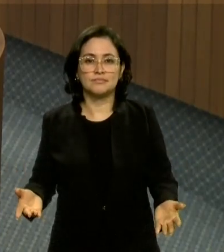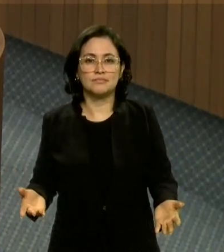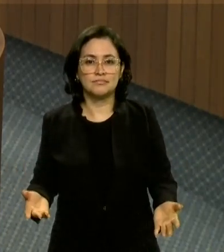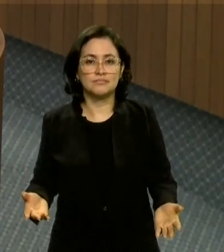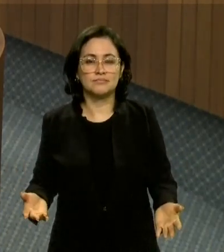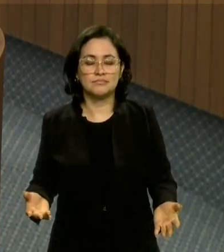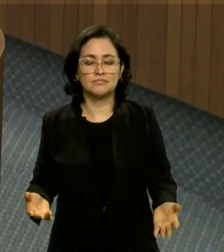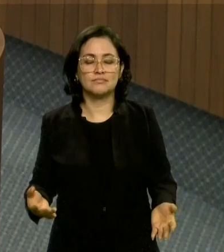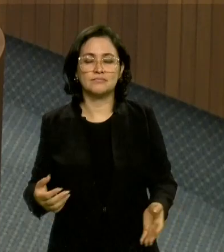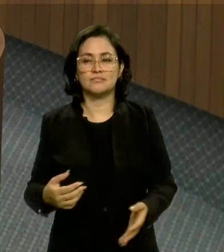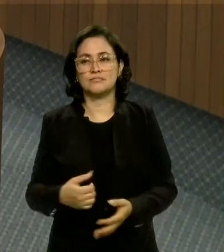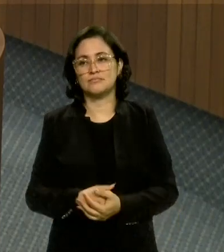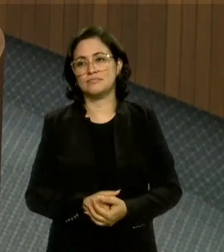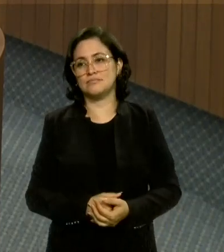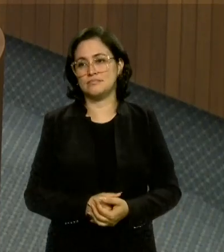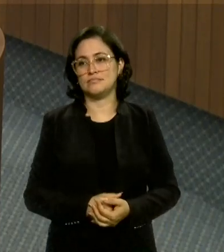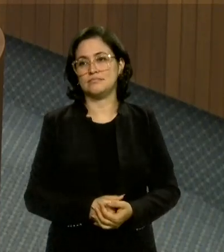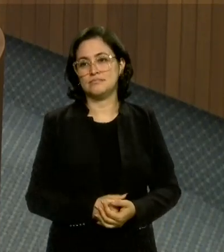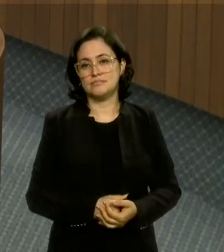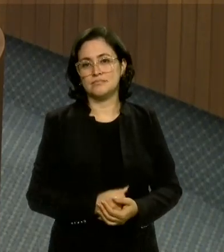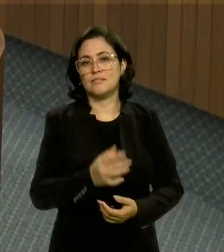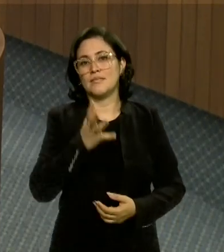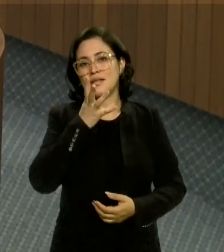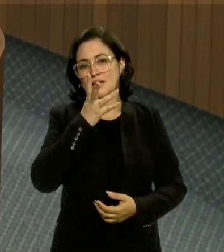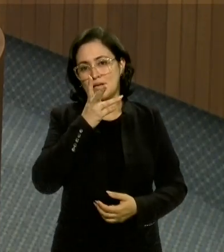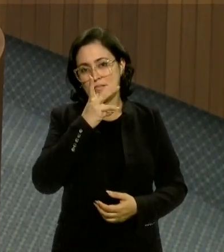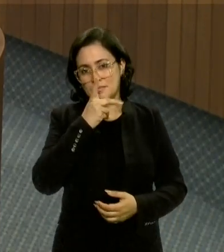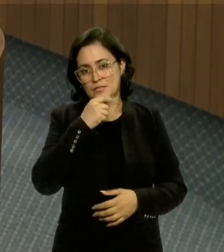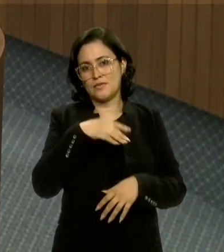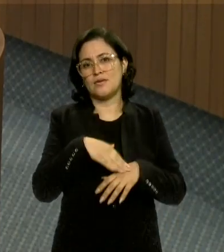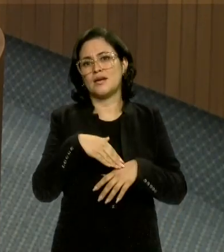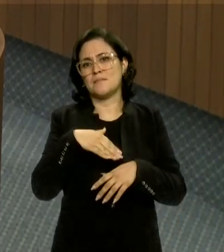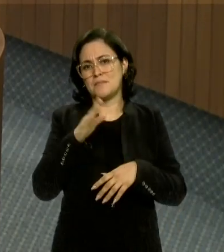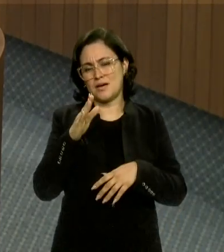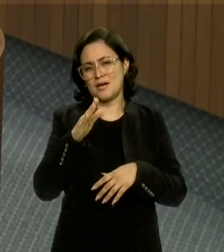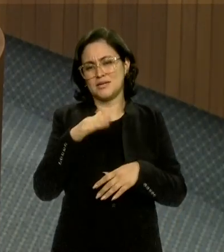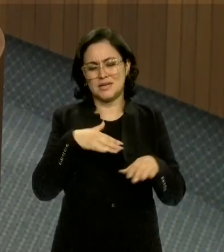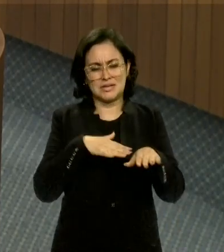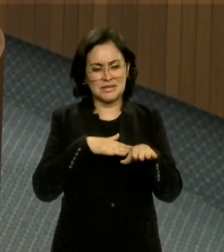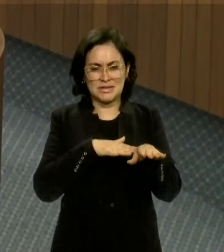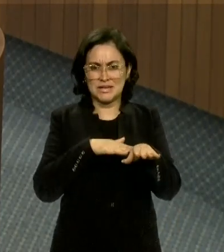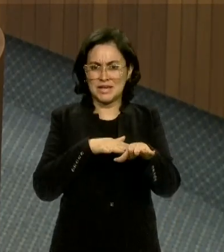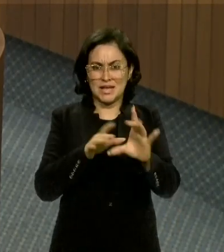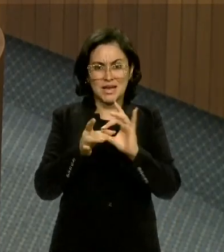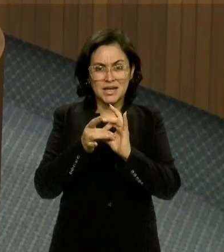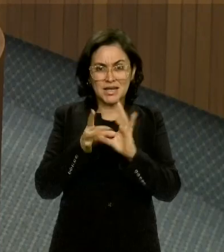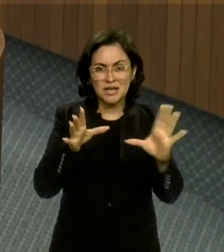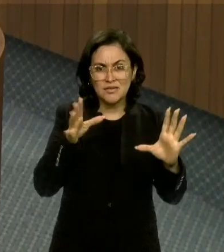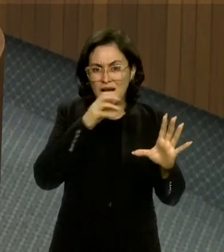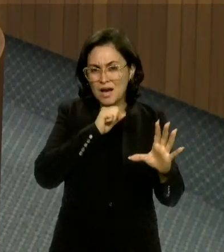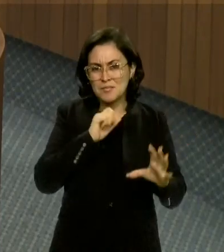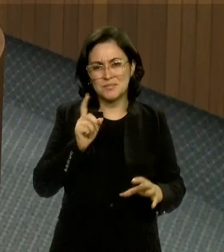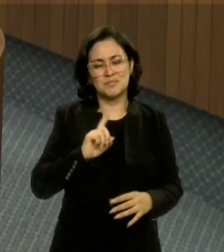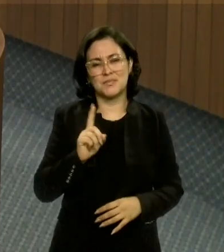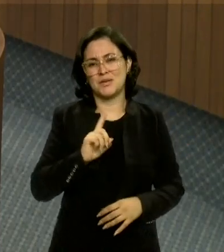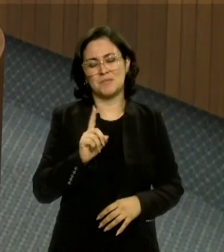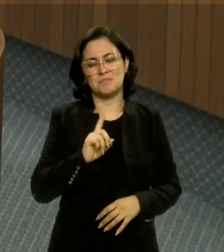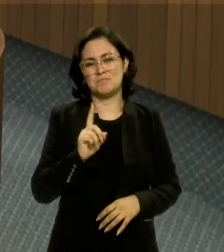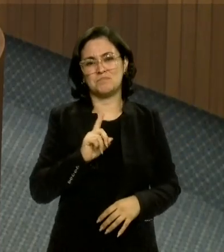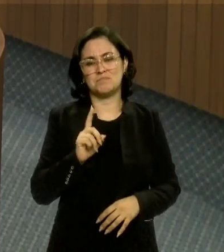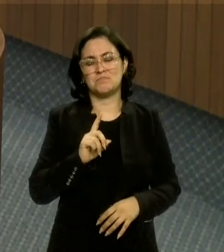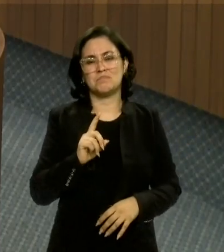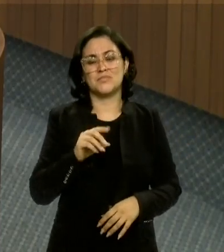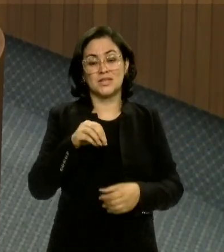dele, porque vai demorar mais dentro do terminal. E vai ter uma coisa ali